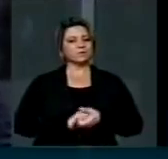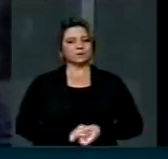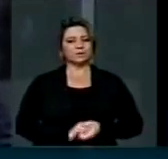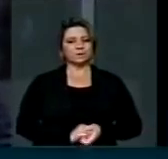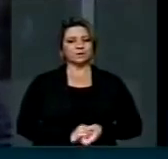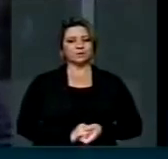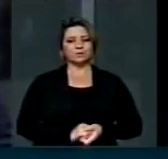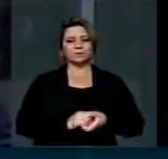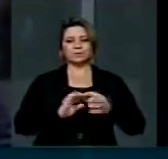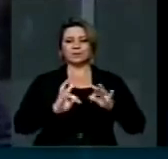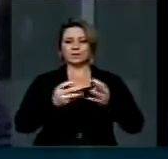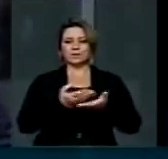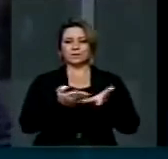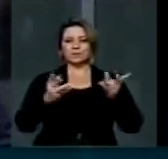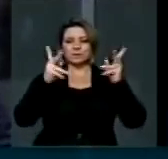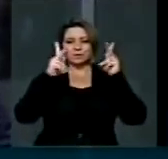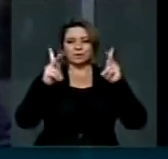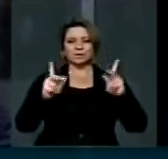a todos com a paz do Senhor Jesus.